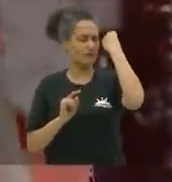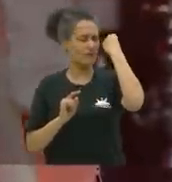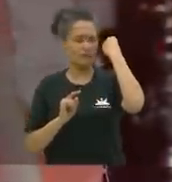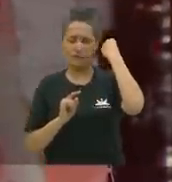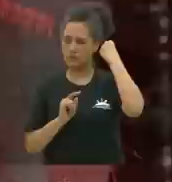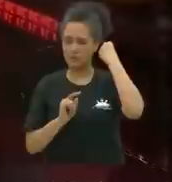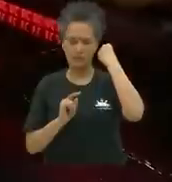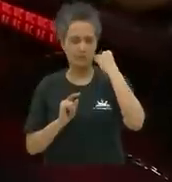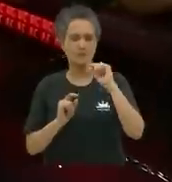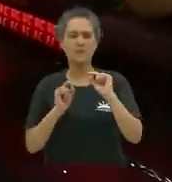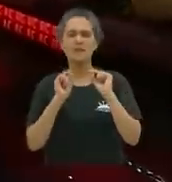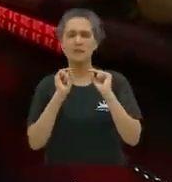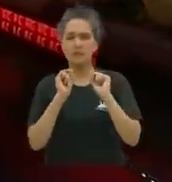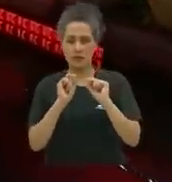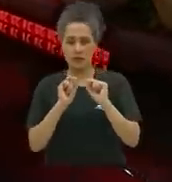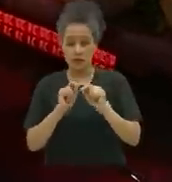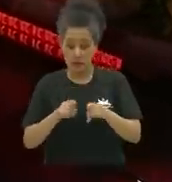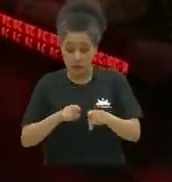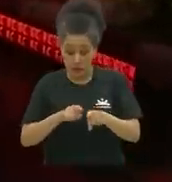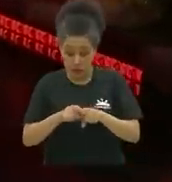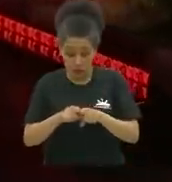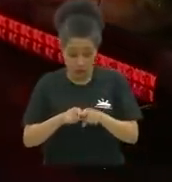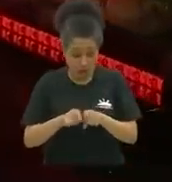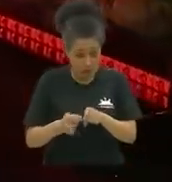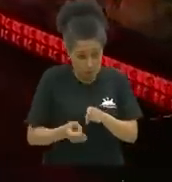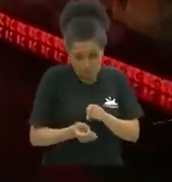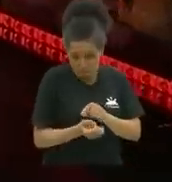que há muitos irmãos e irmãs